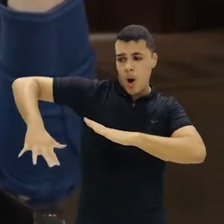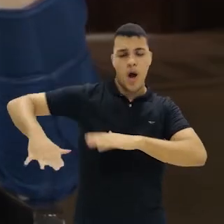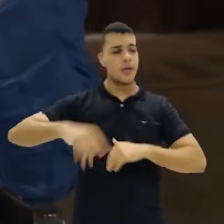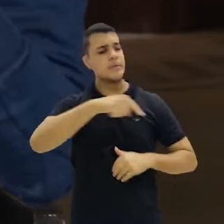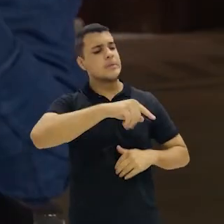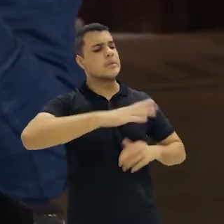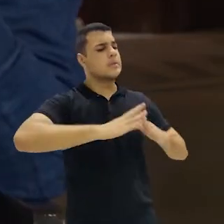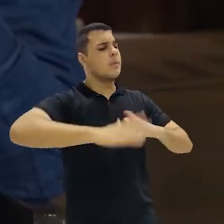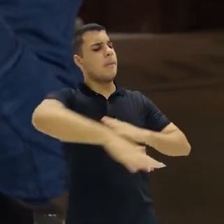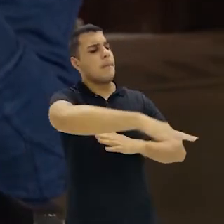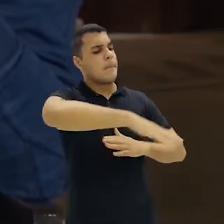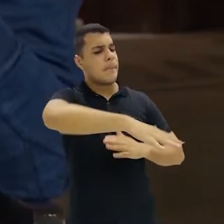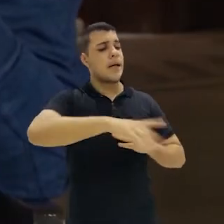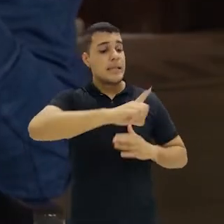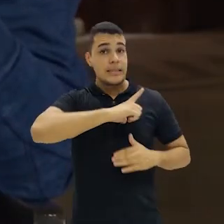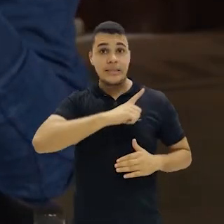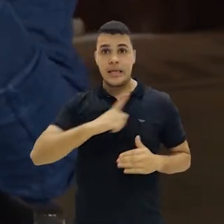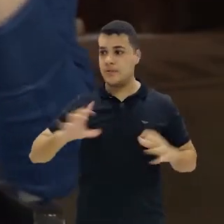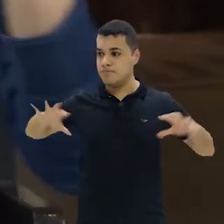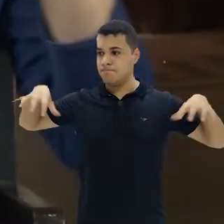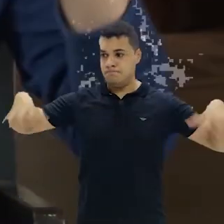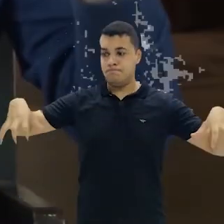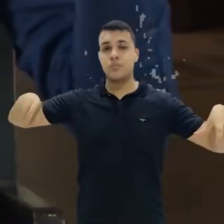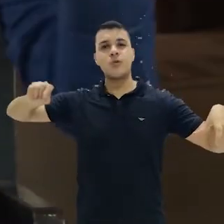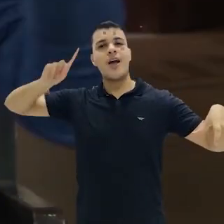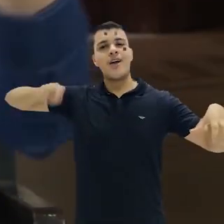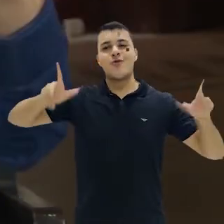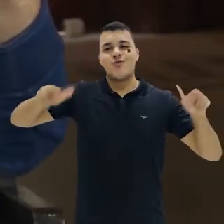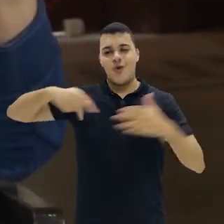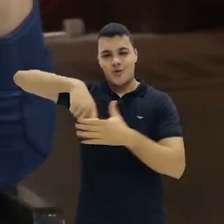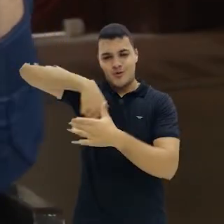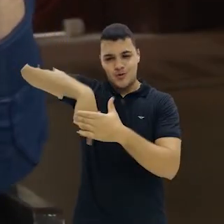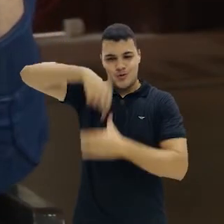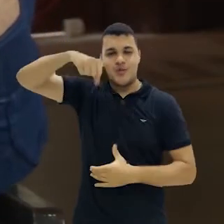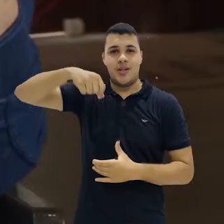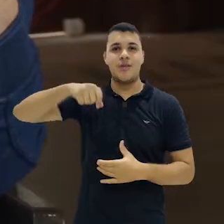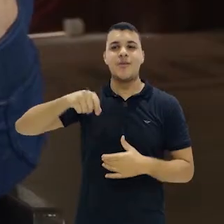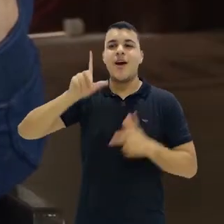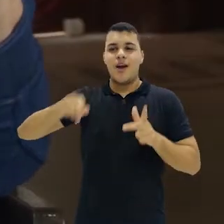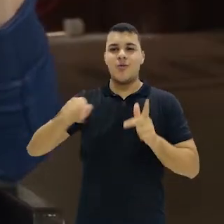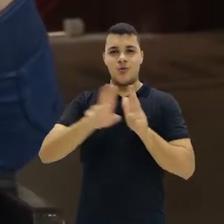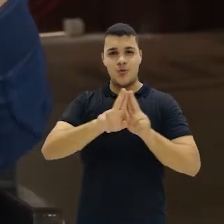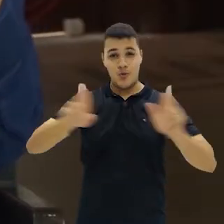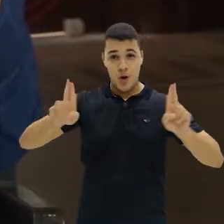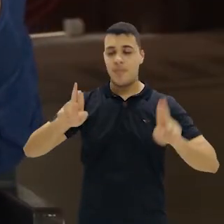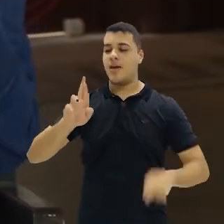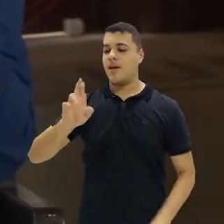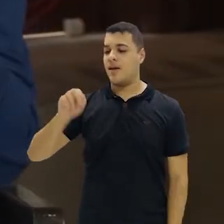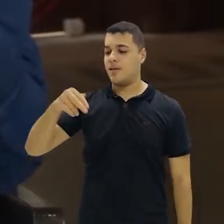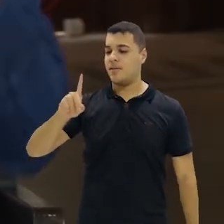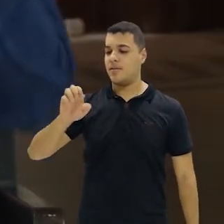de randomização. Então, na verdade, eu tenho um conjunto de pacientes que vão ser submetidos a uma intervenção